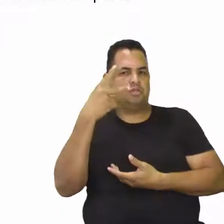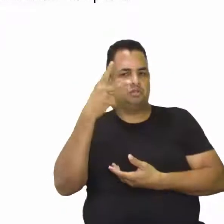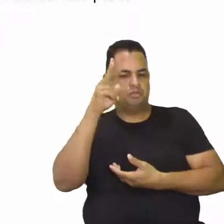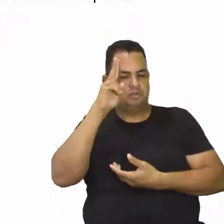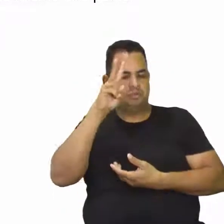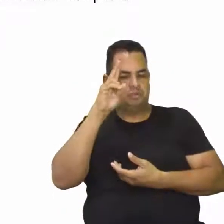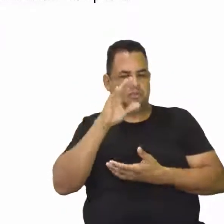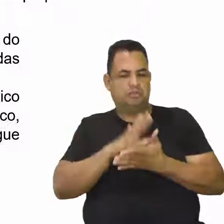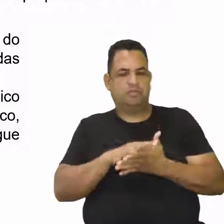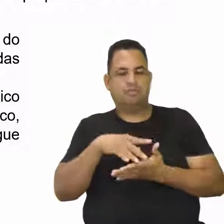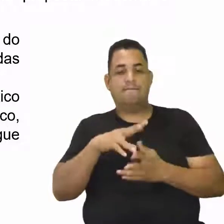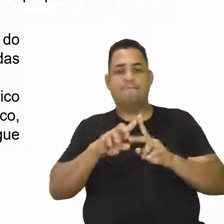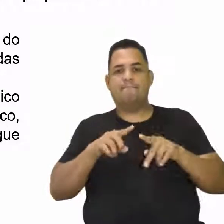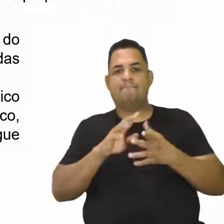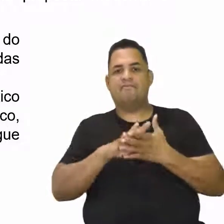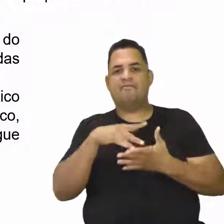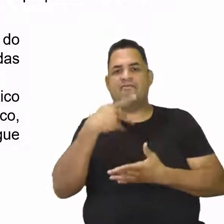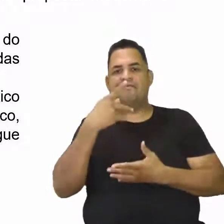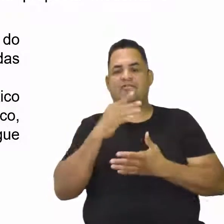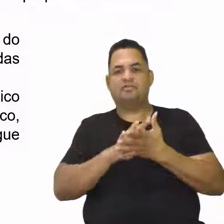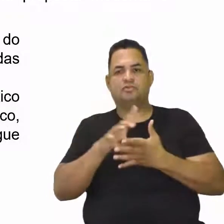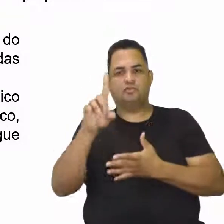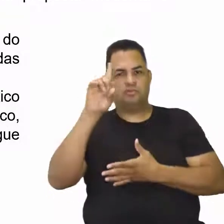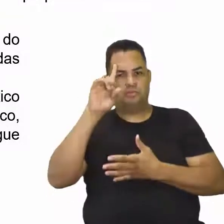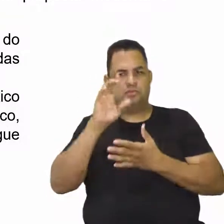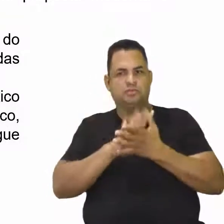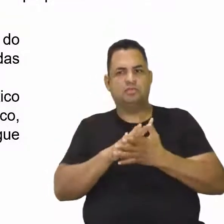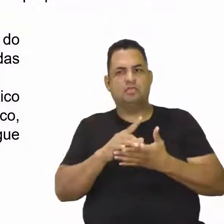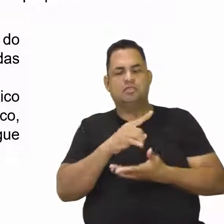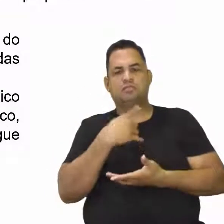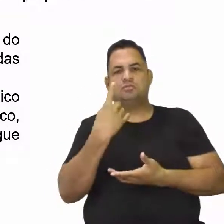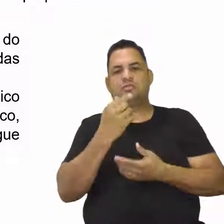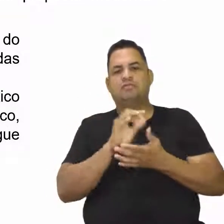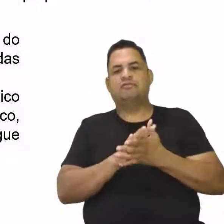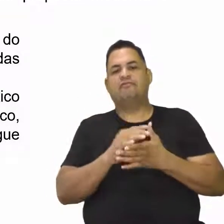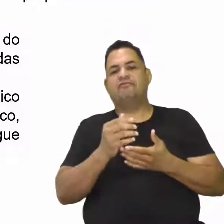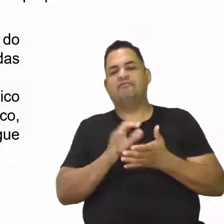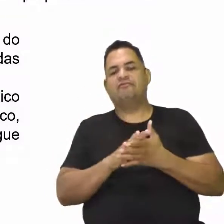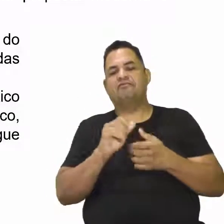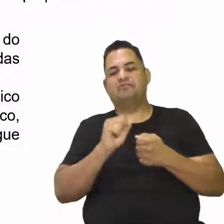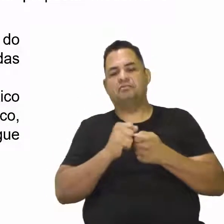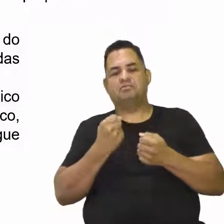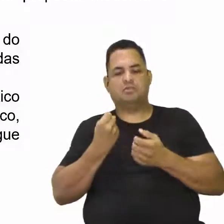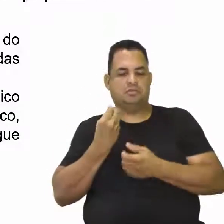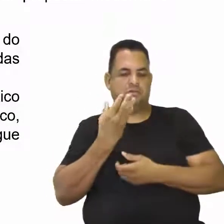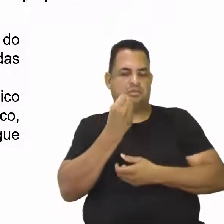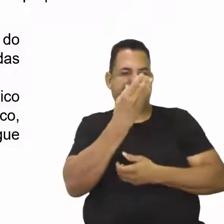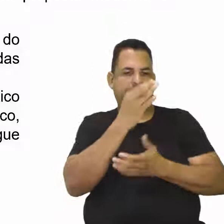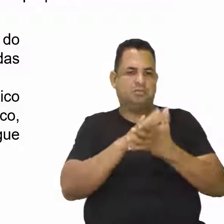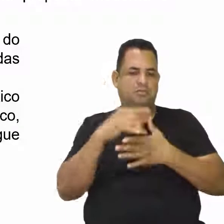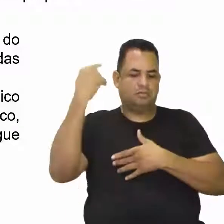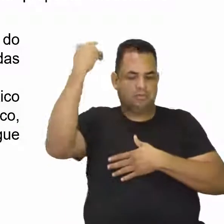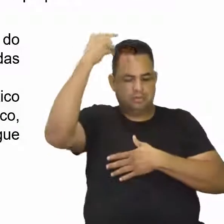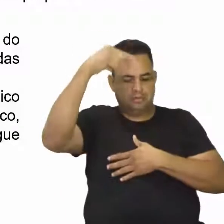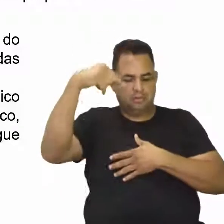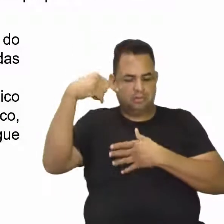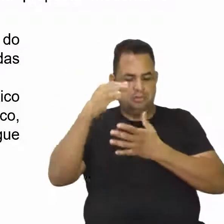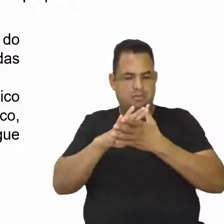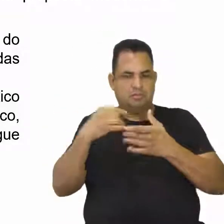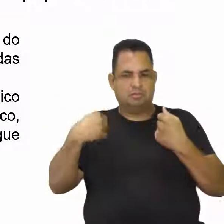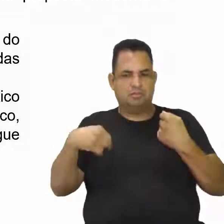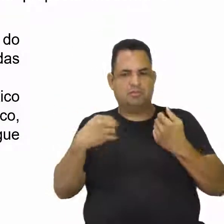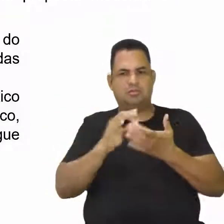do dia a dia. Isso. Nós mesmo. Também fizemos uma pequena viagem para o México. E aí, gostaram? Nós descobrimos